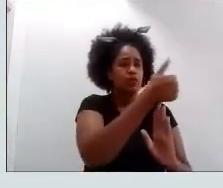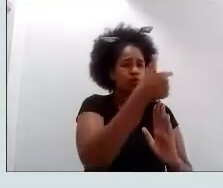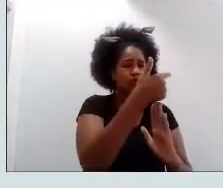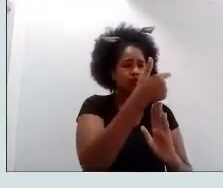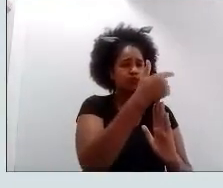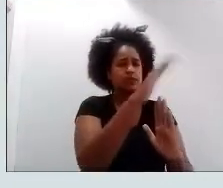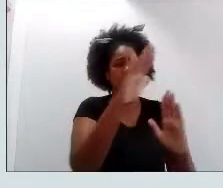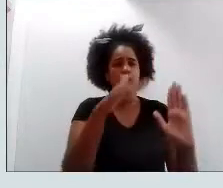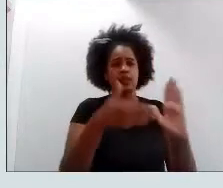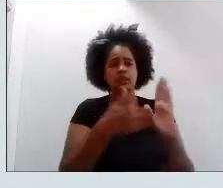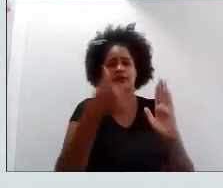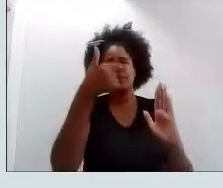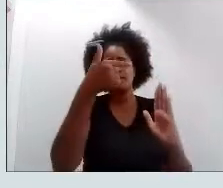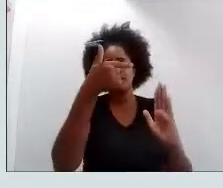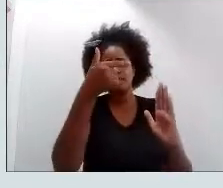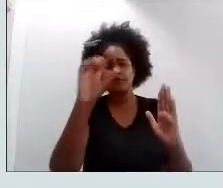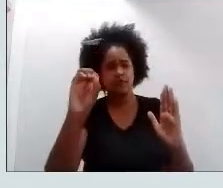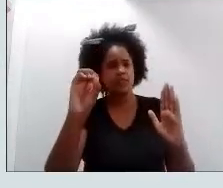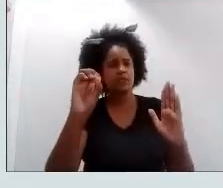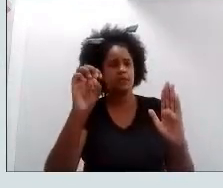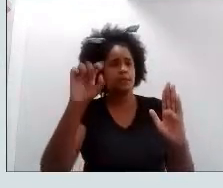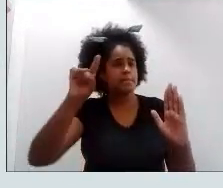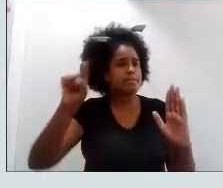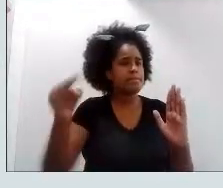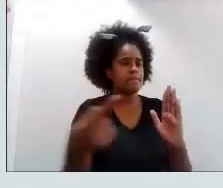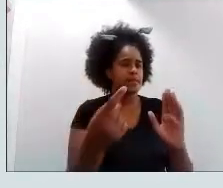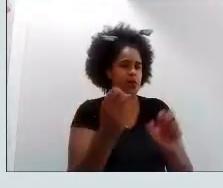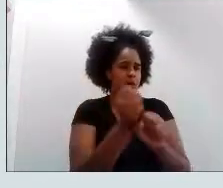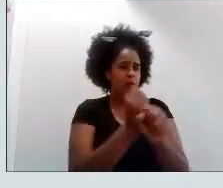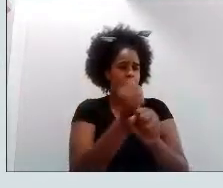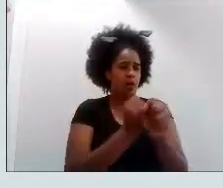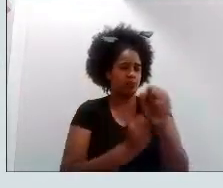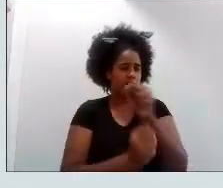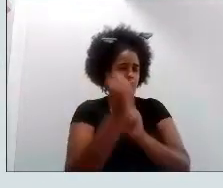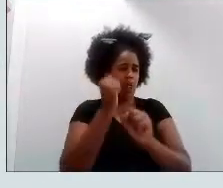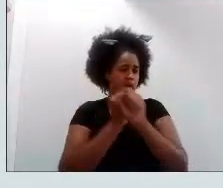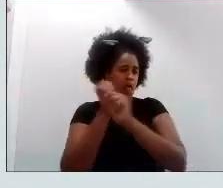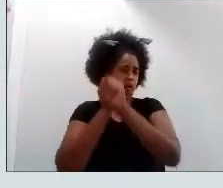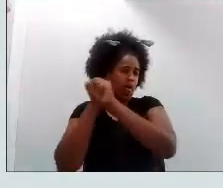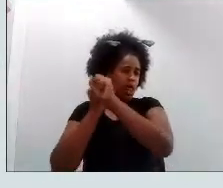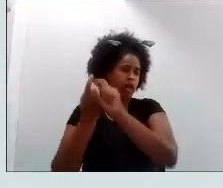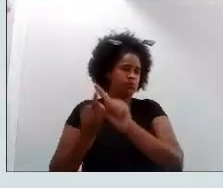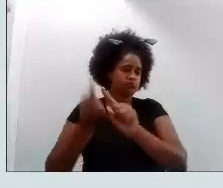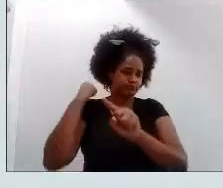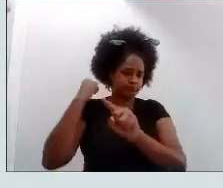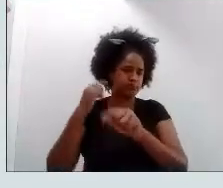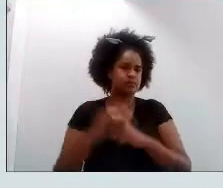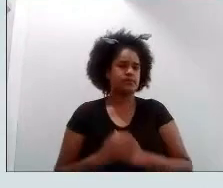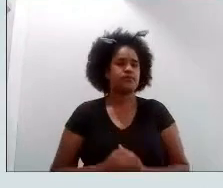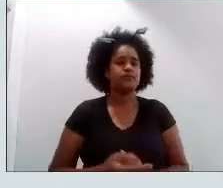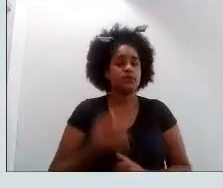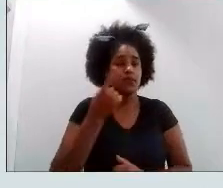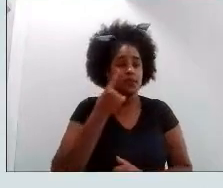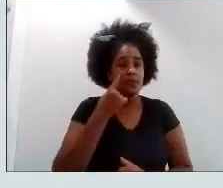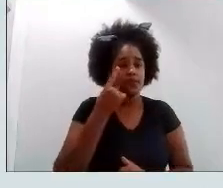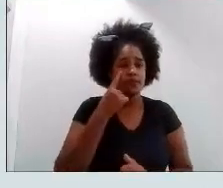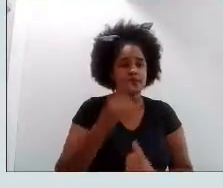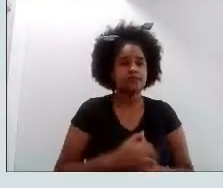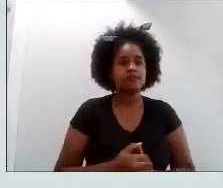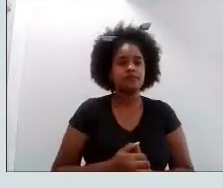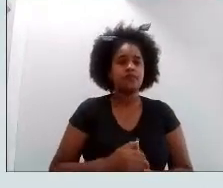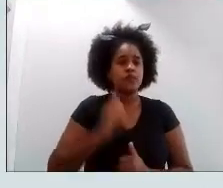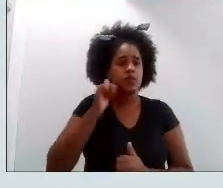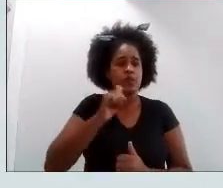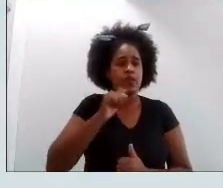aqui nessa região. Já a arqueóloga brasileira Niede Guidon, ela vai